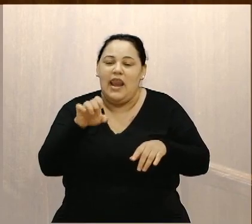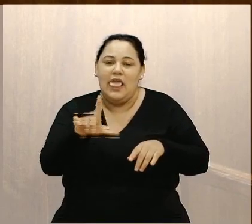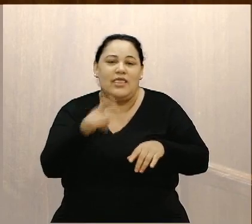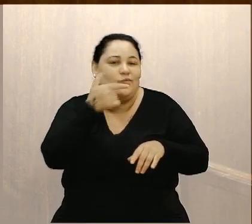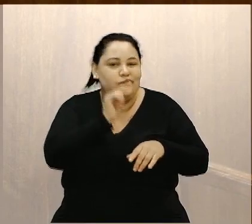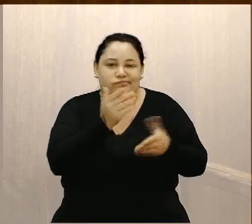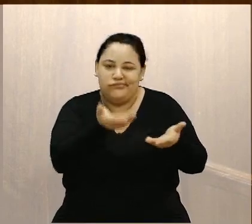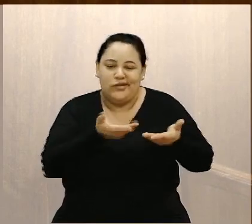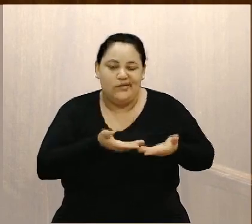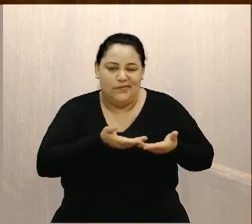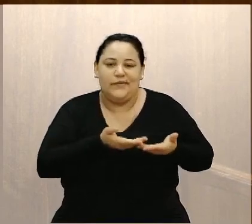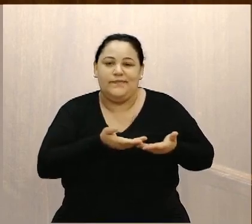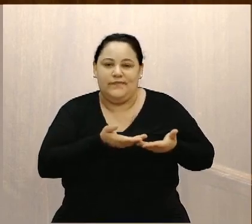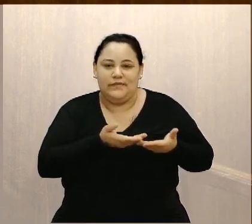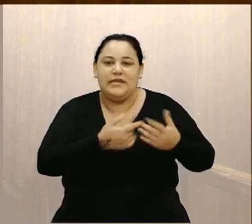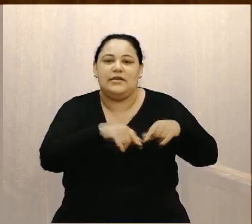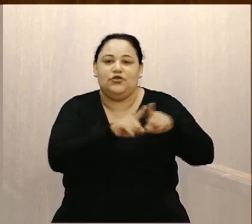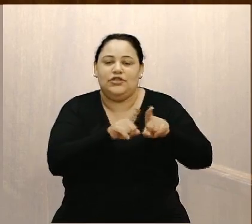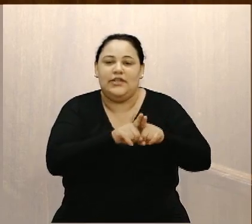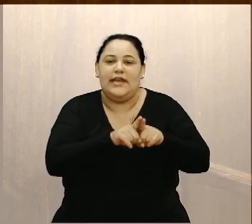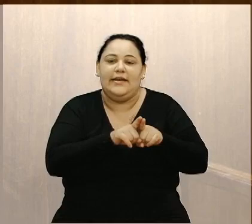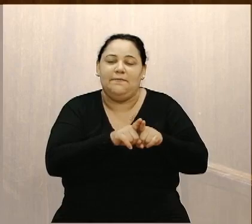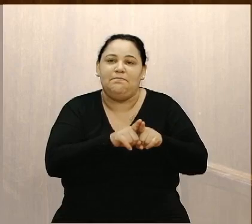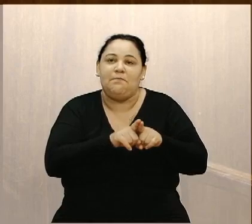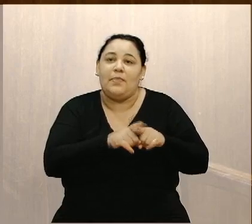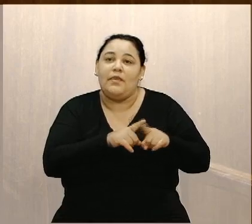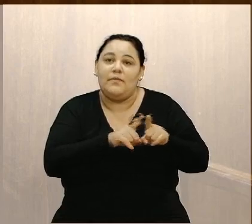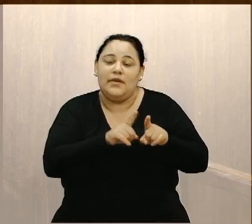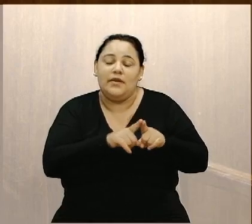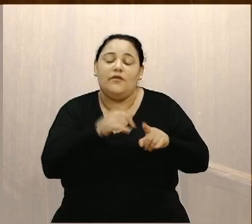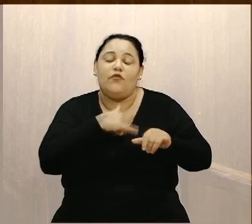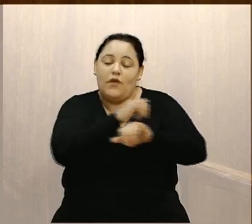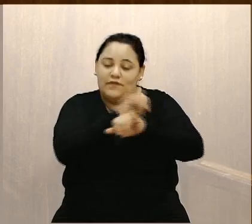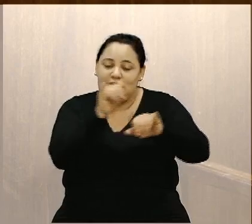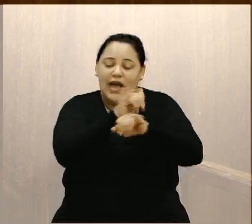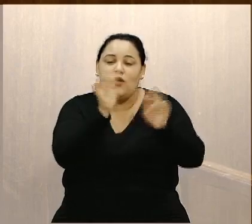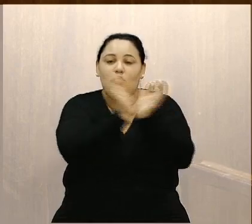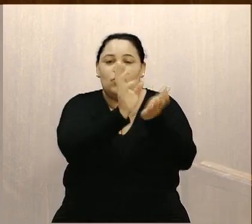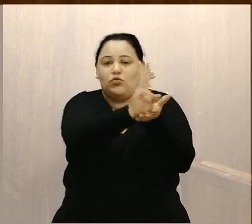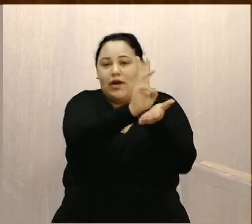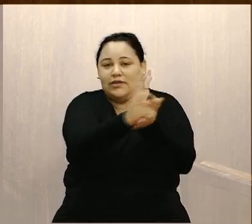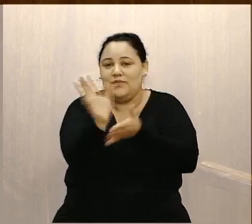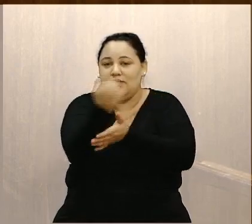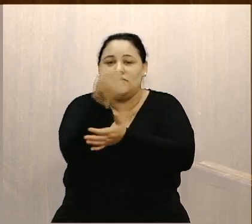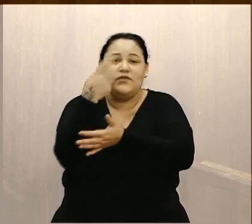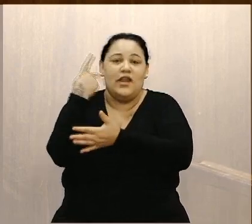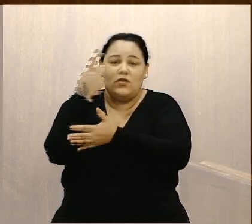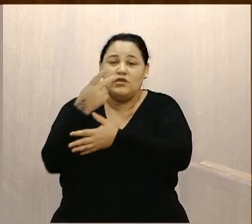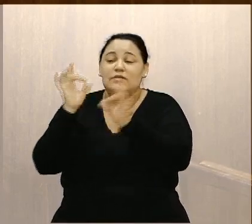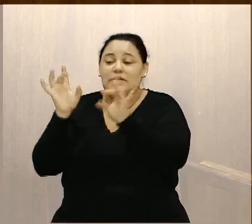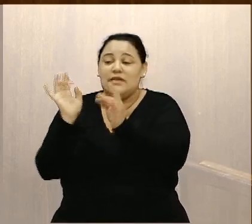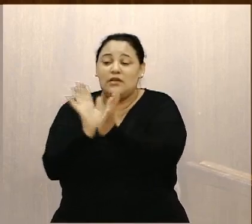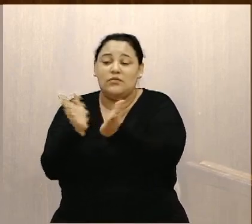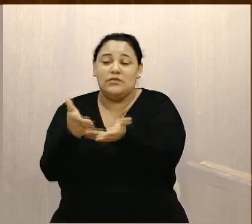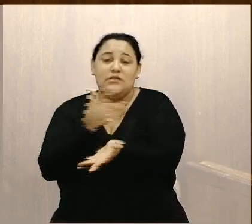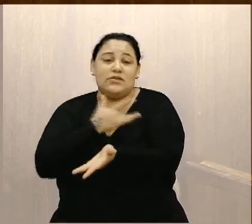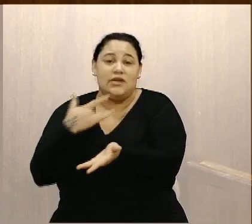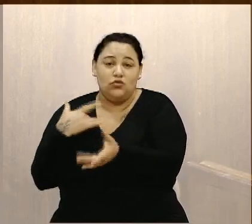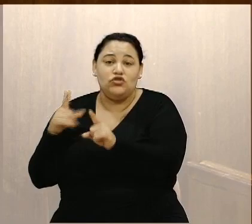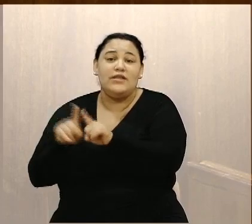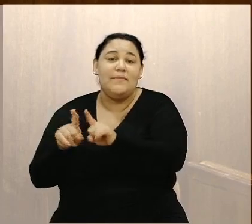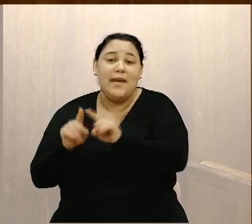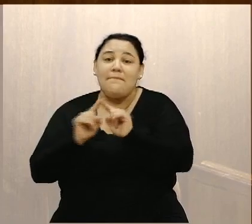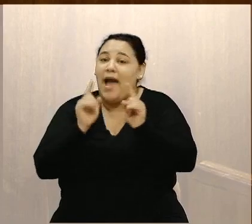coloco direitinho o local, mas todos os vereadores e vereadoras, em especial da Comissão de Saúde também,